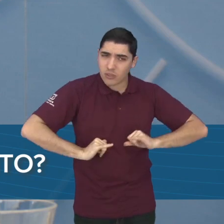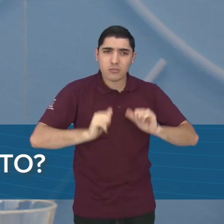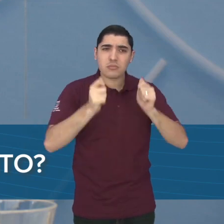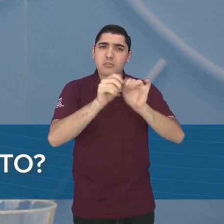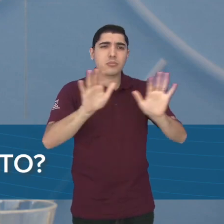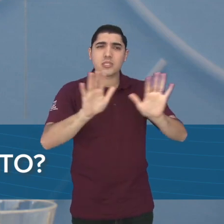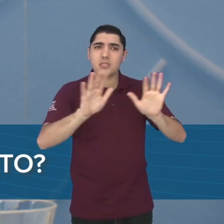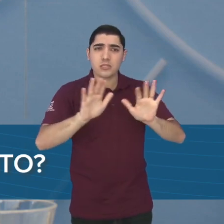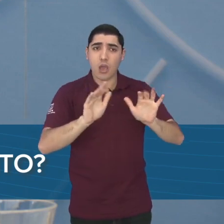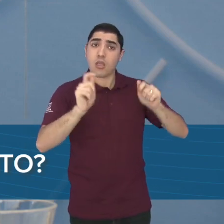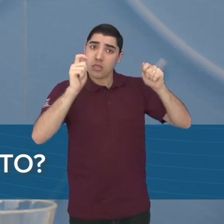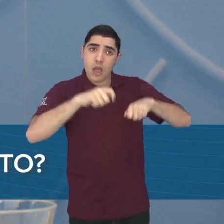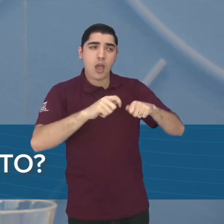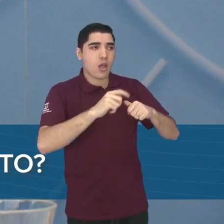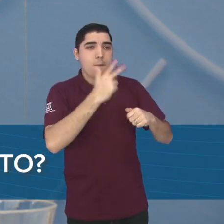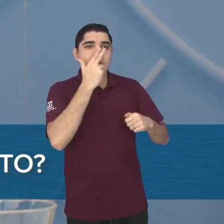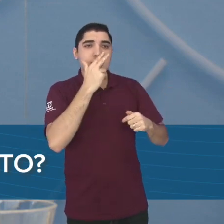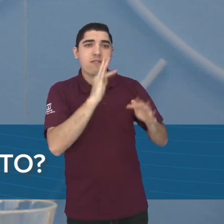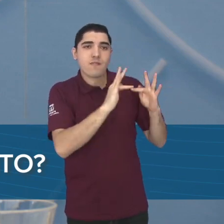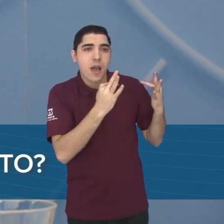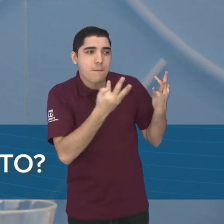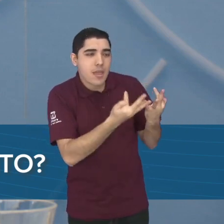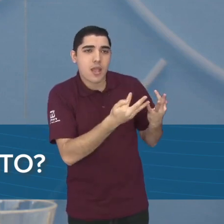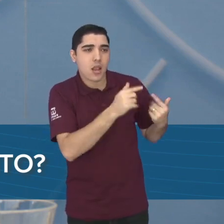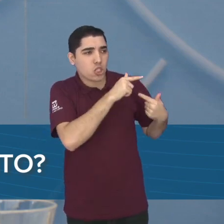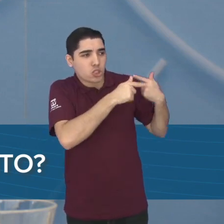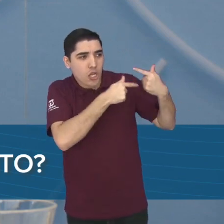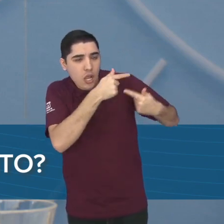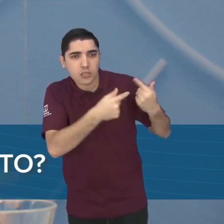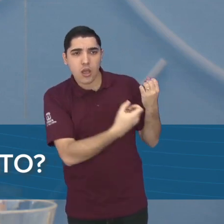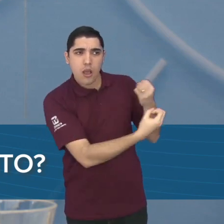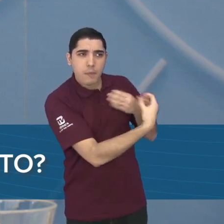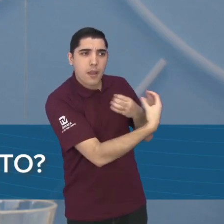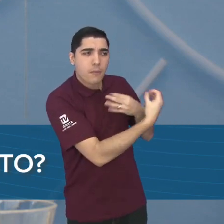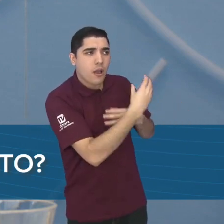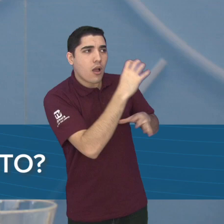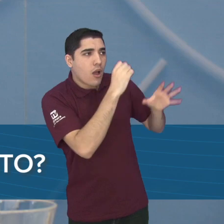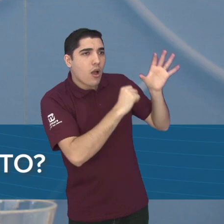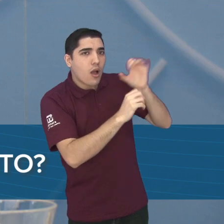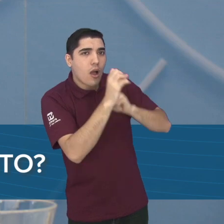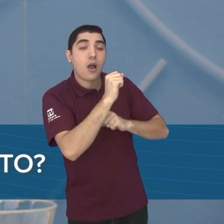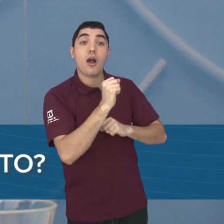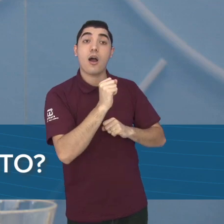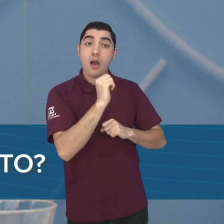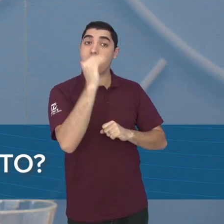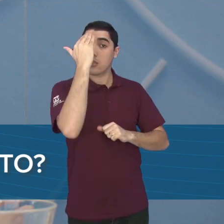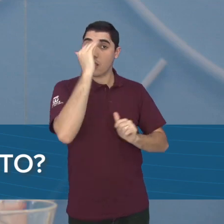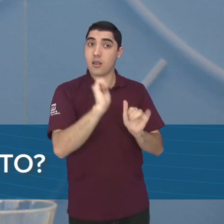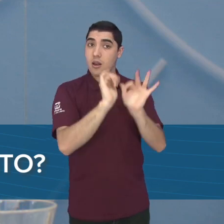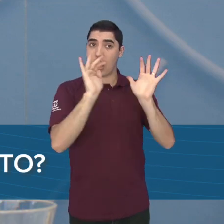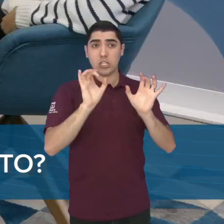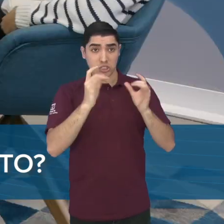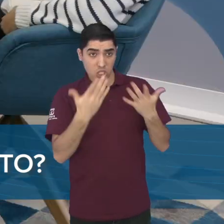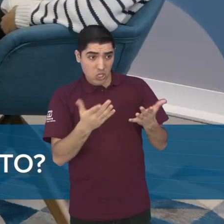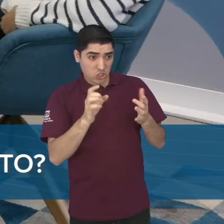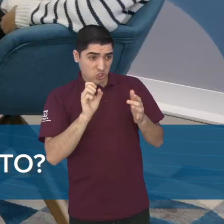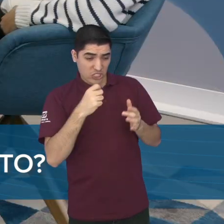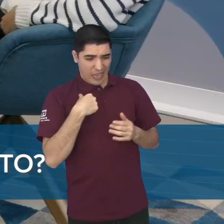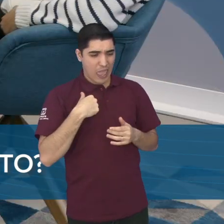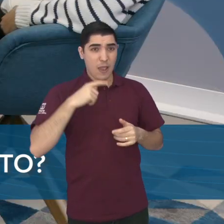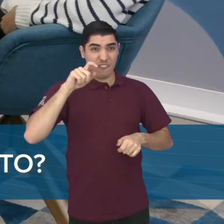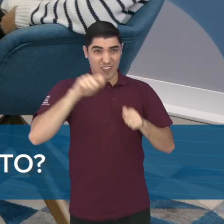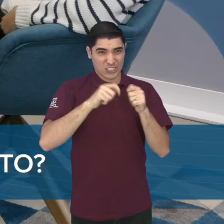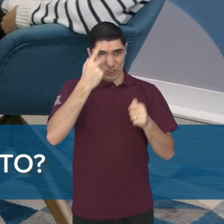ali, né? De uma linha de família, de uma cultura familiar. Então, acho que existem várias formas, com certeza. Focar só no